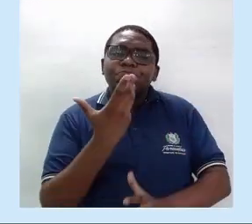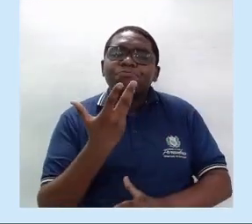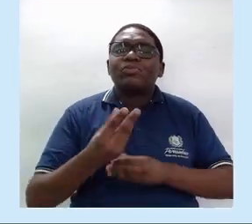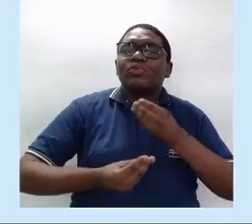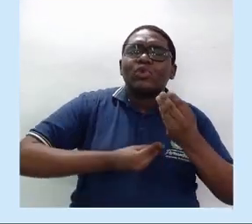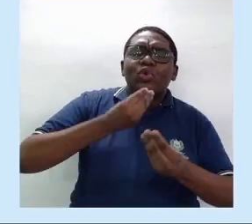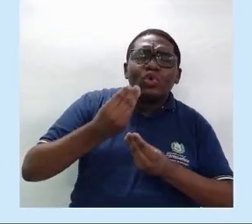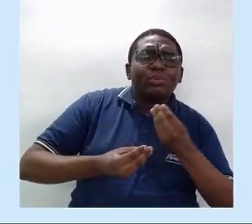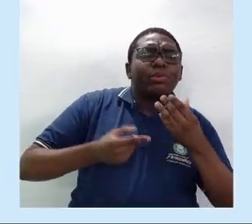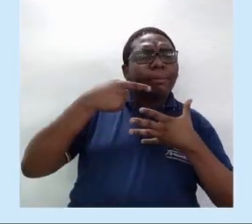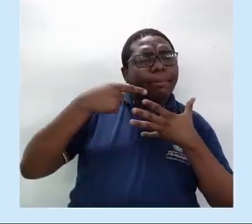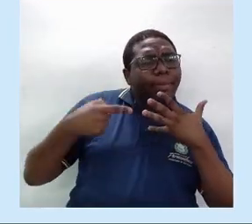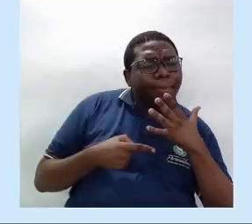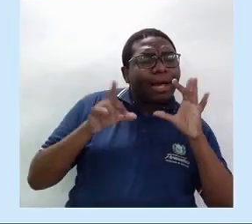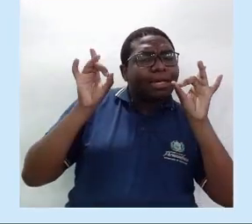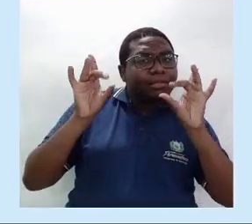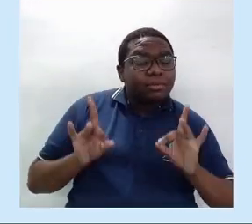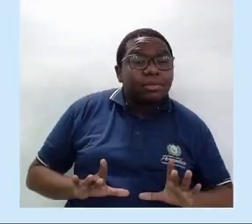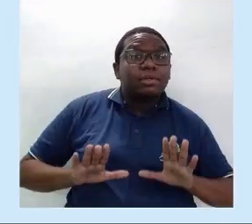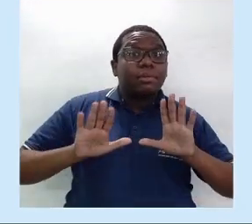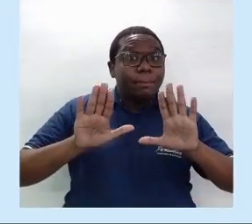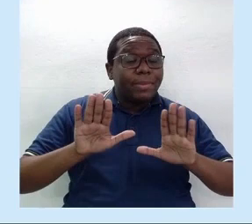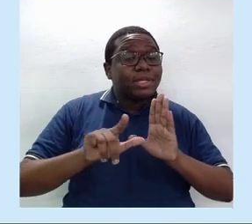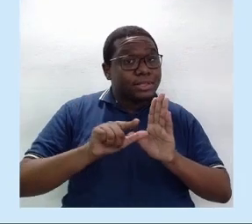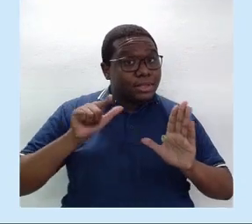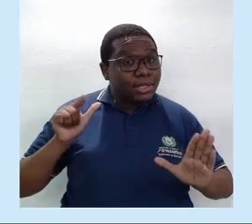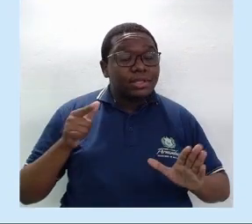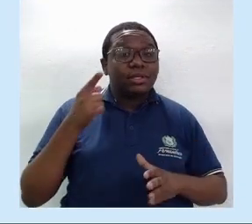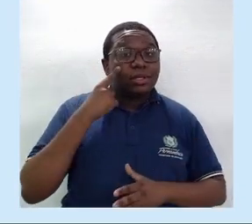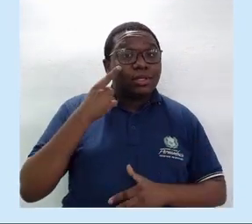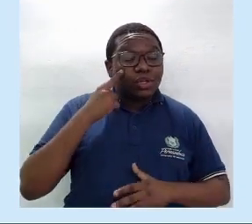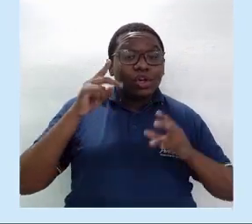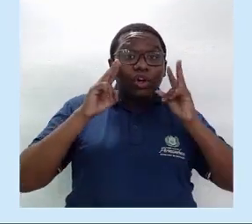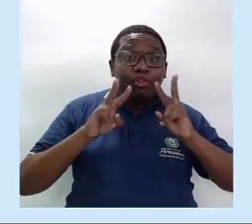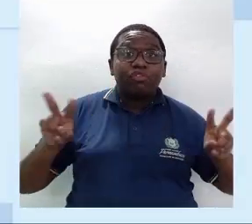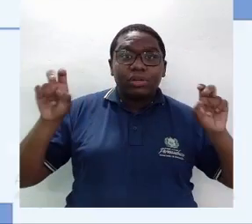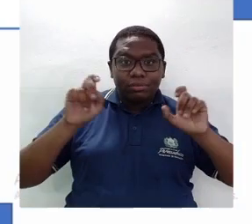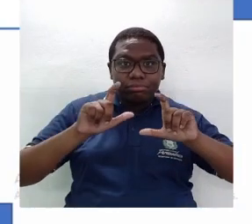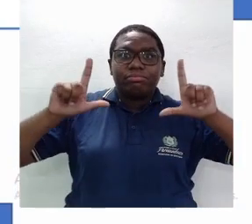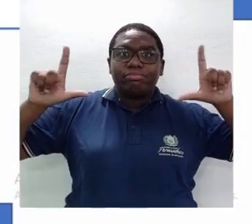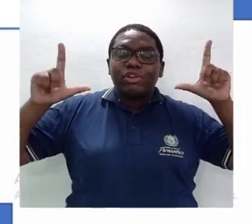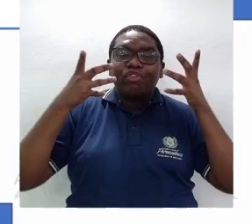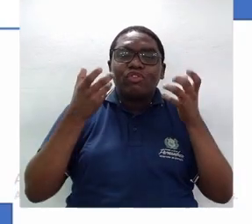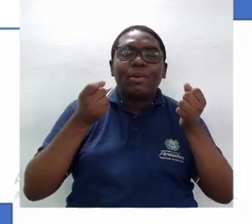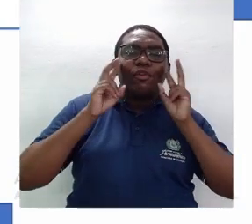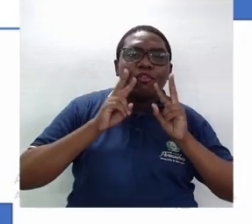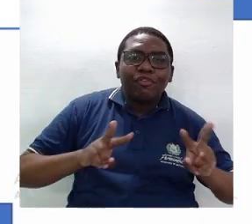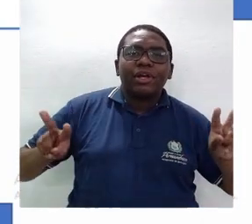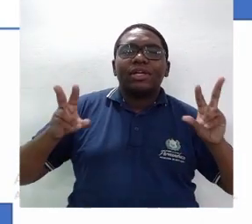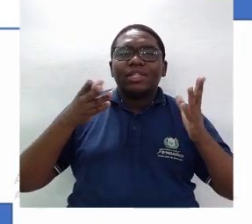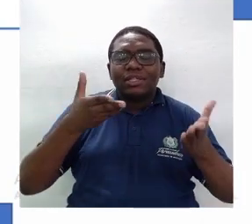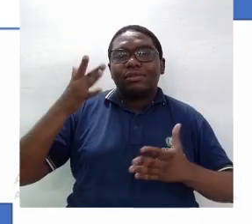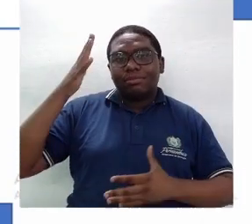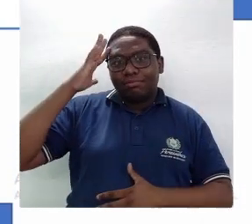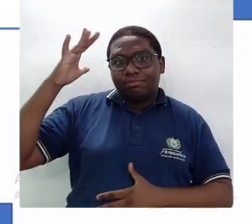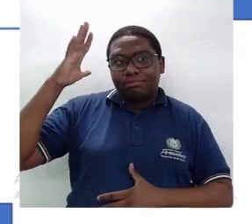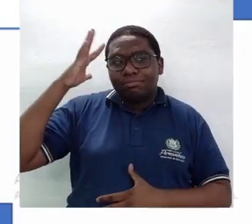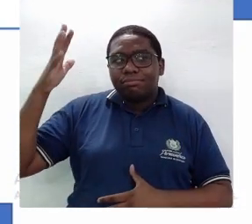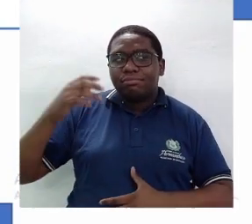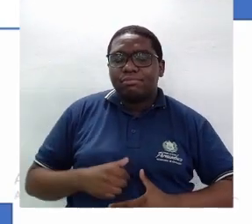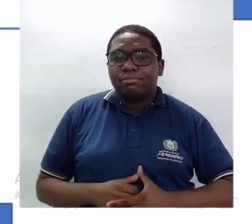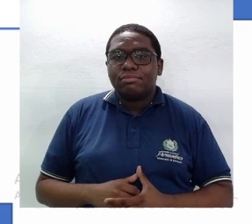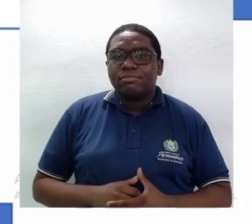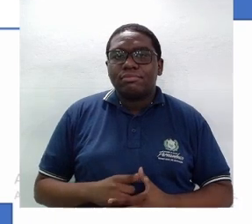pontos específicos. Mas antes disso, olhem para a tela e vamos refletir essa mensagem. A